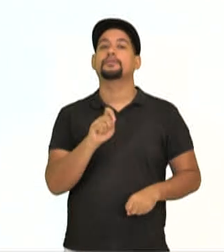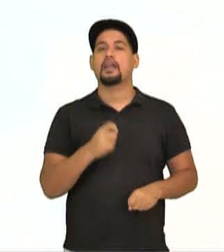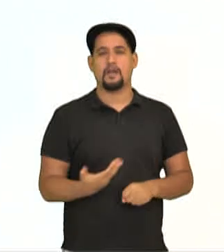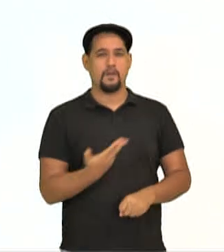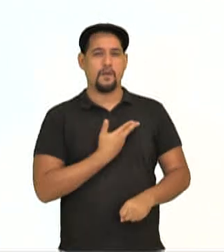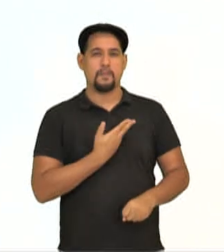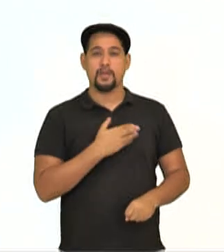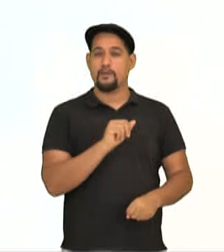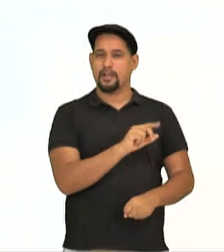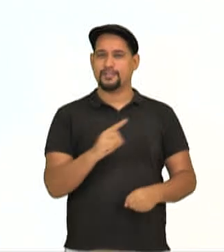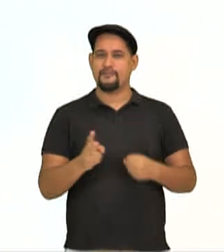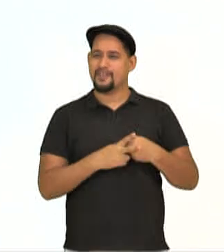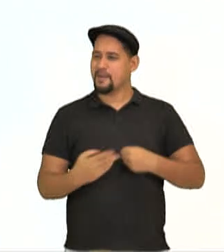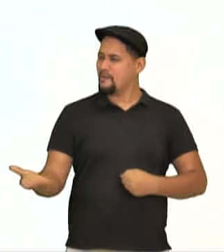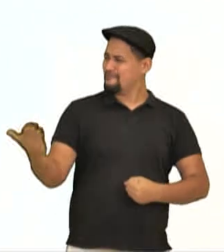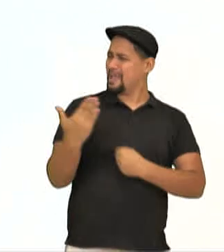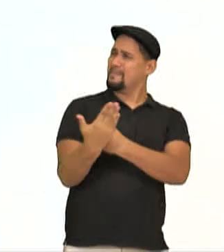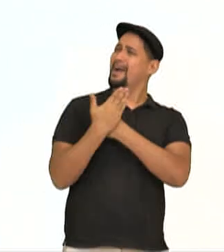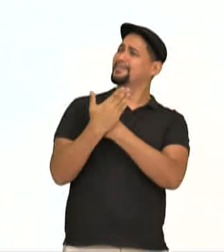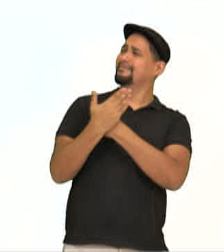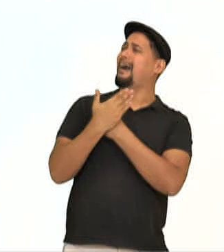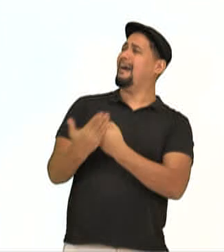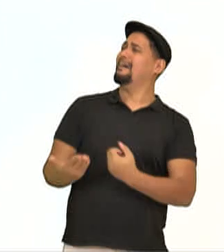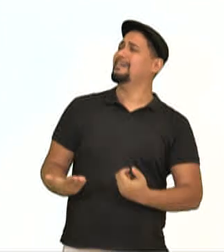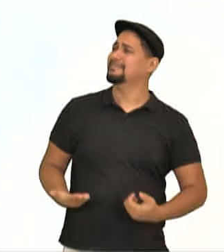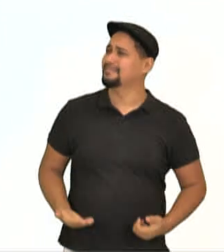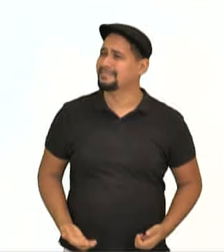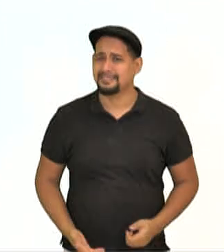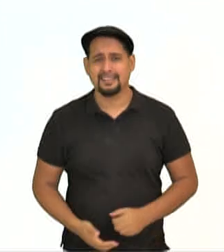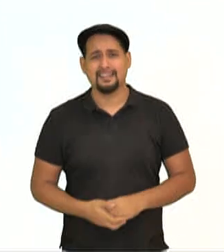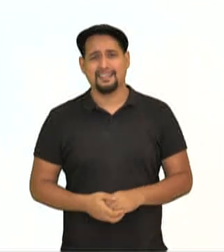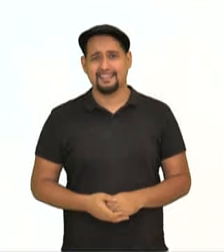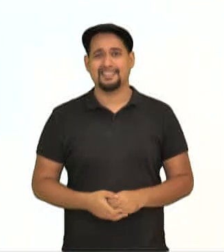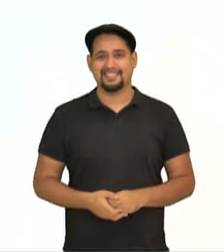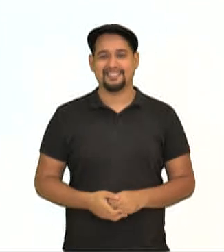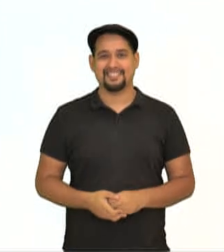amigo advérbio, venha me ajudar.